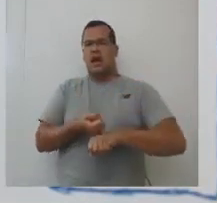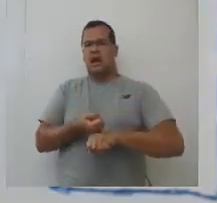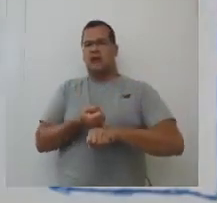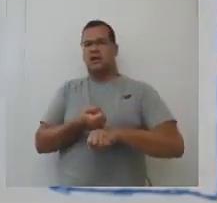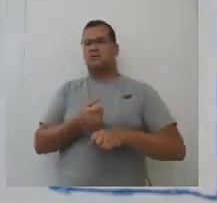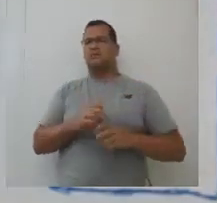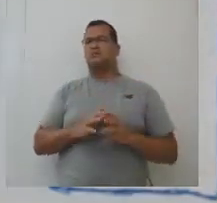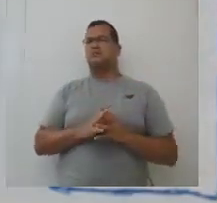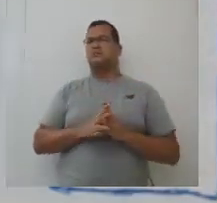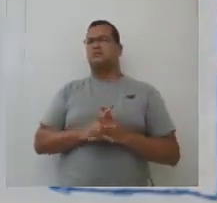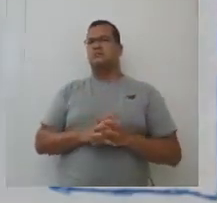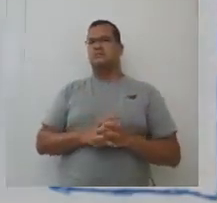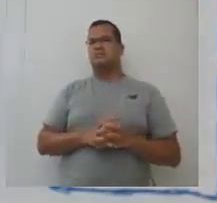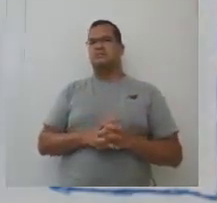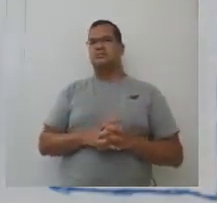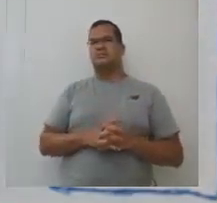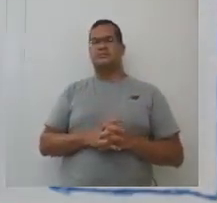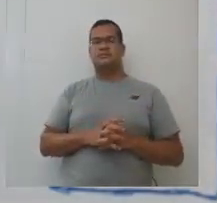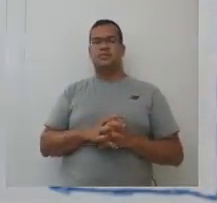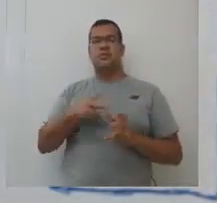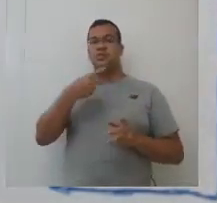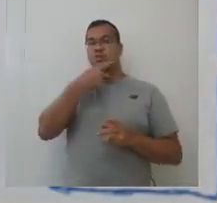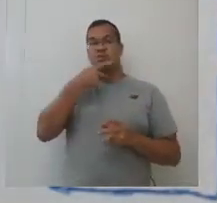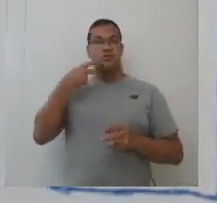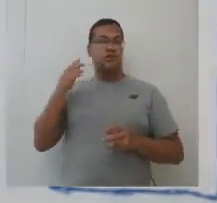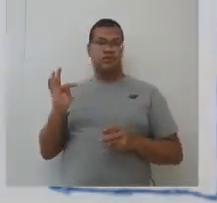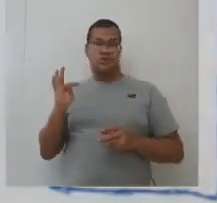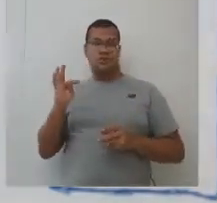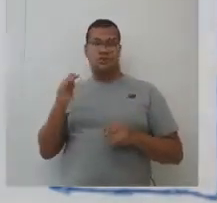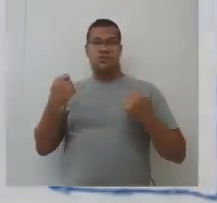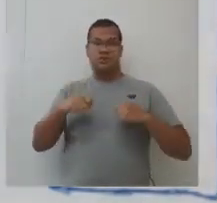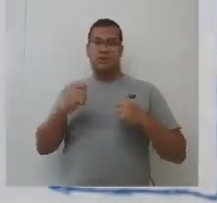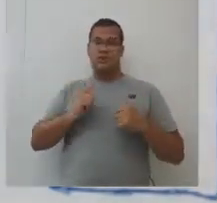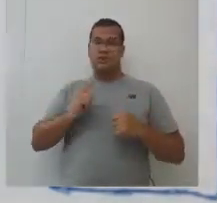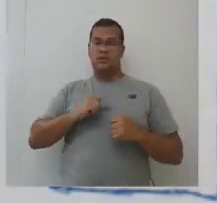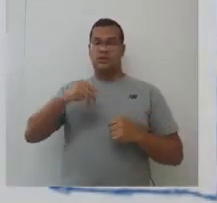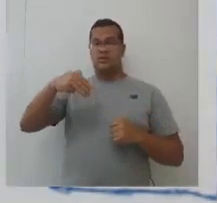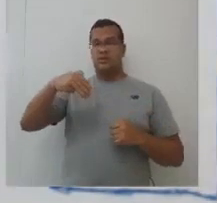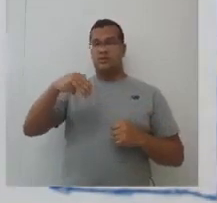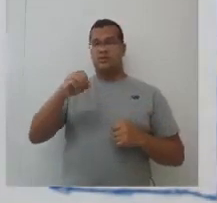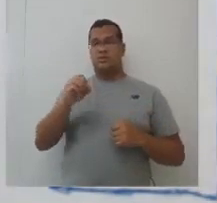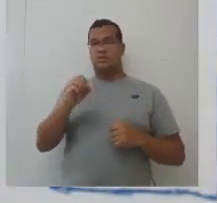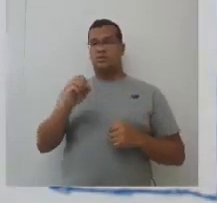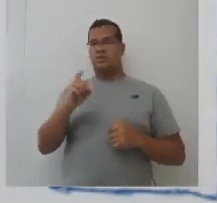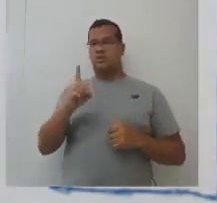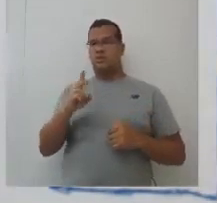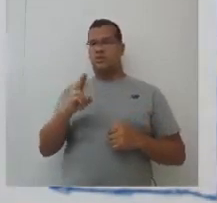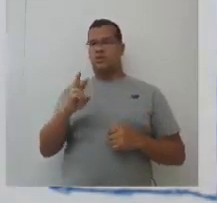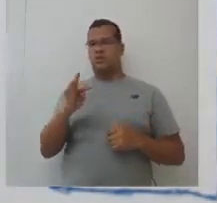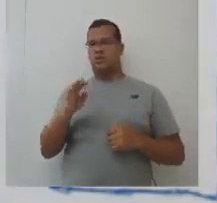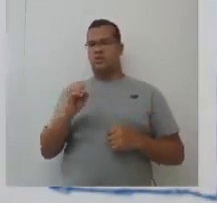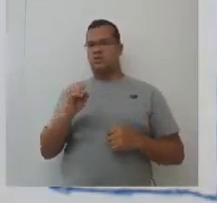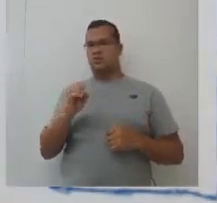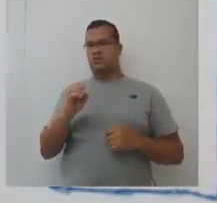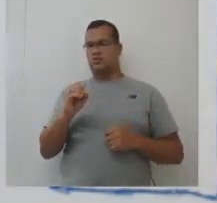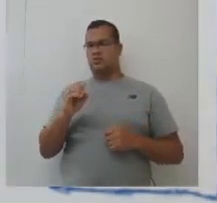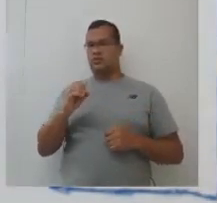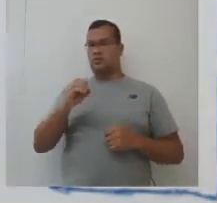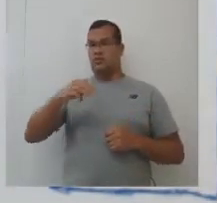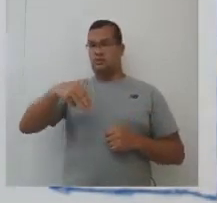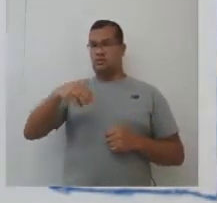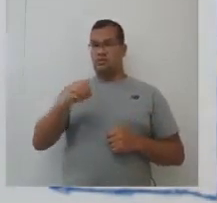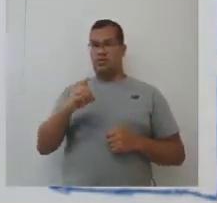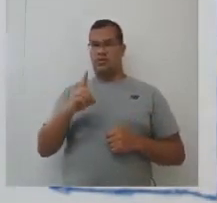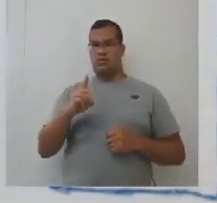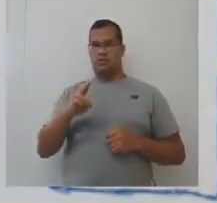bem definido, terceiro ano, ele tem que ter um módulo. Todo vetor tem que ter módulo.